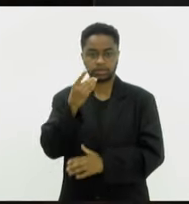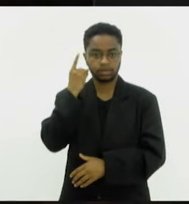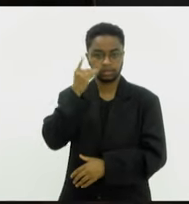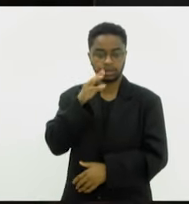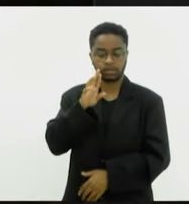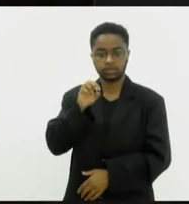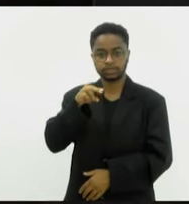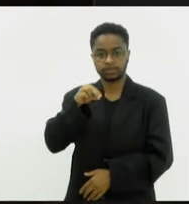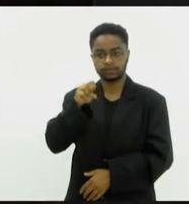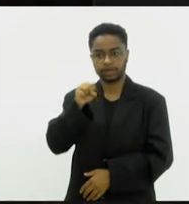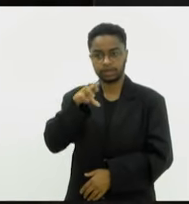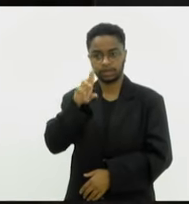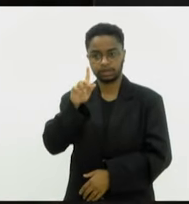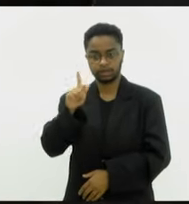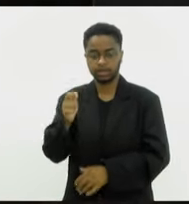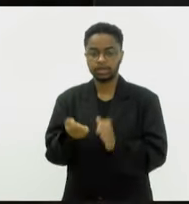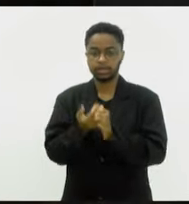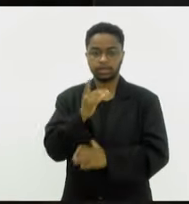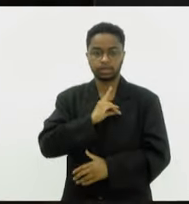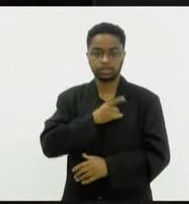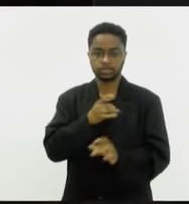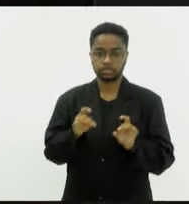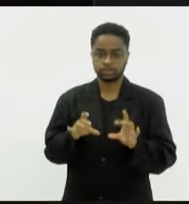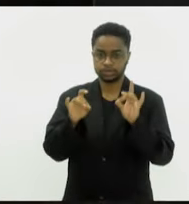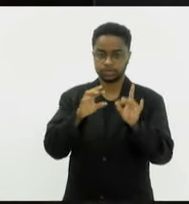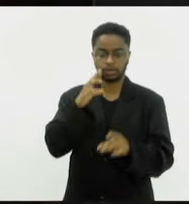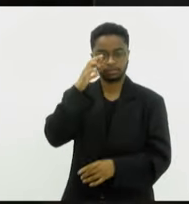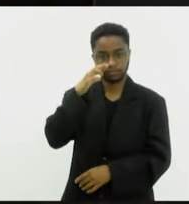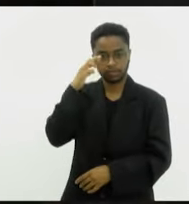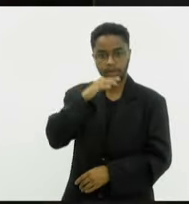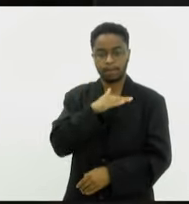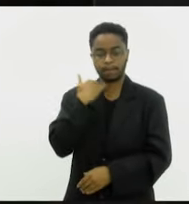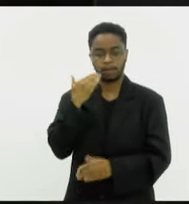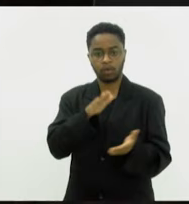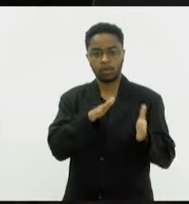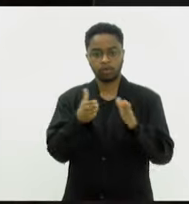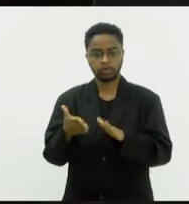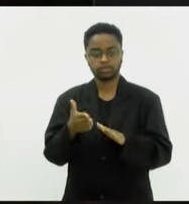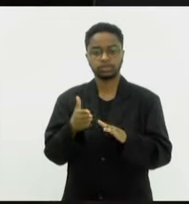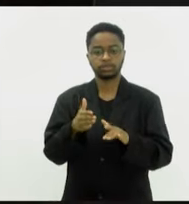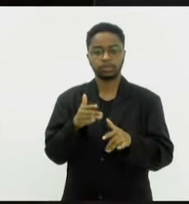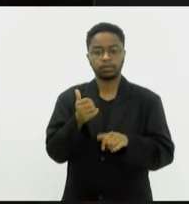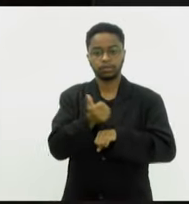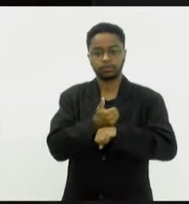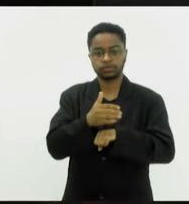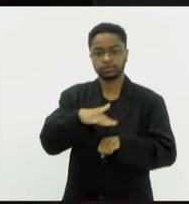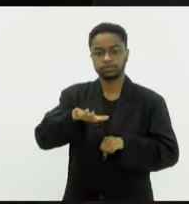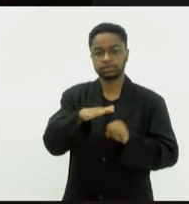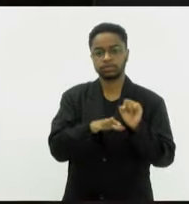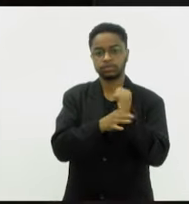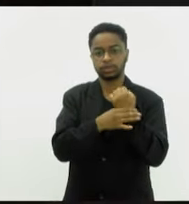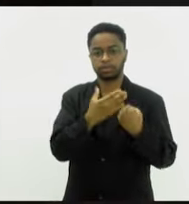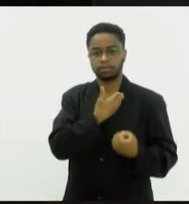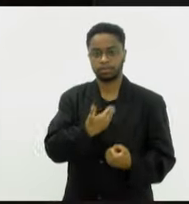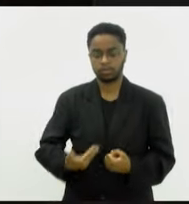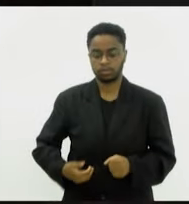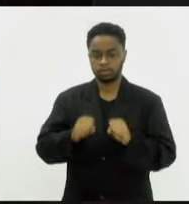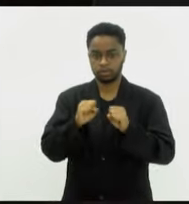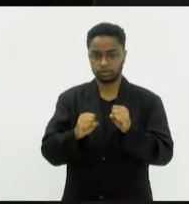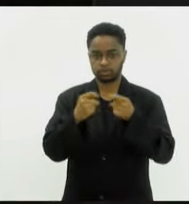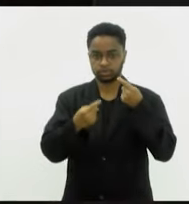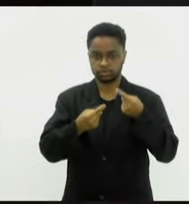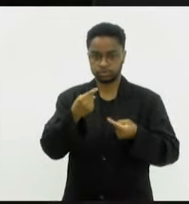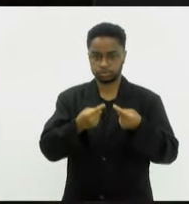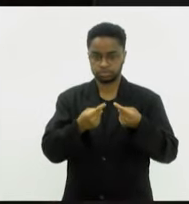Rosenberg Reis, que institui a Delegacia Especializada de Investigação de Morte de Agentes de Segurança Pública no Estado do Rio de Janeiro, em discussão.